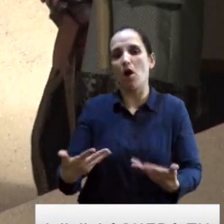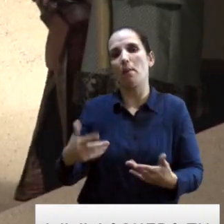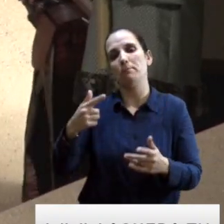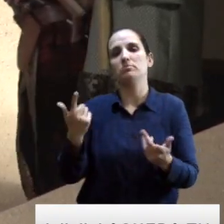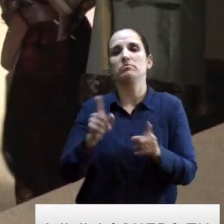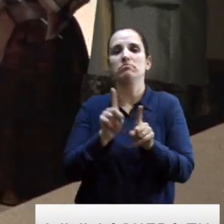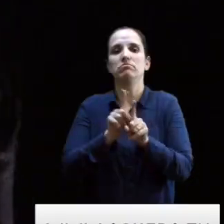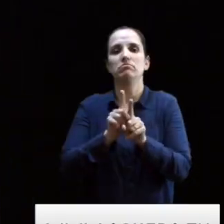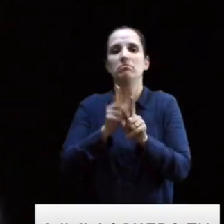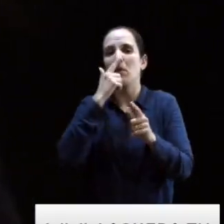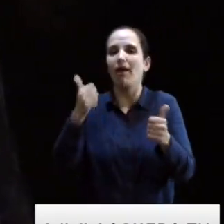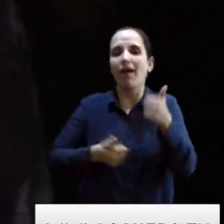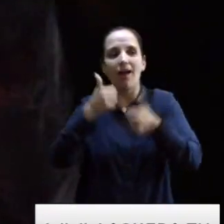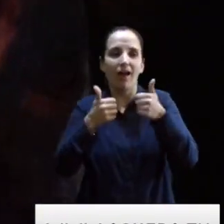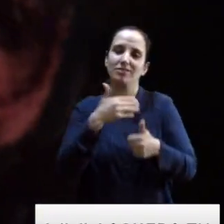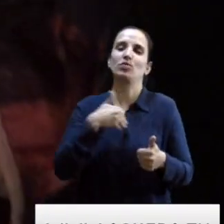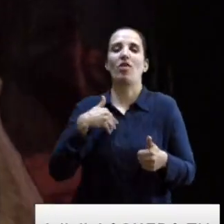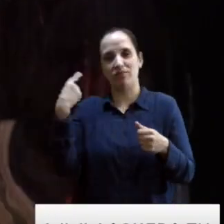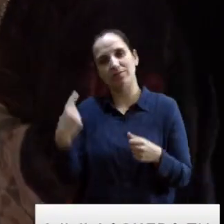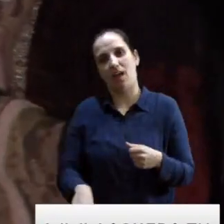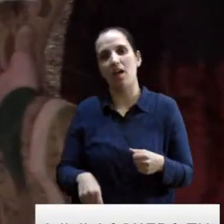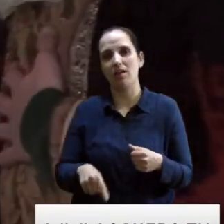em dia. Hoje é uma picardia saudável